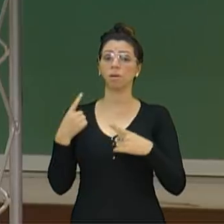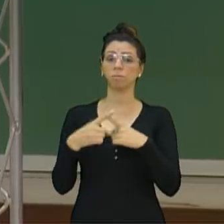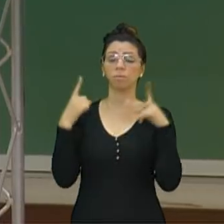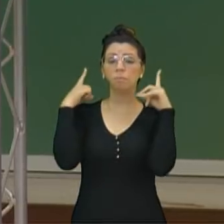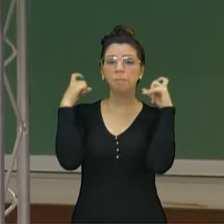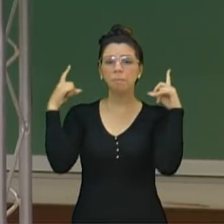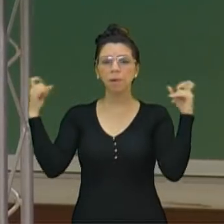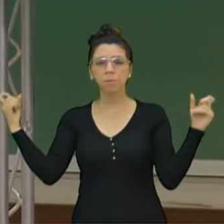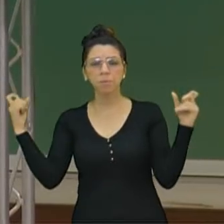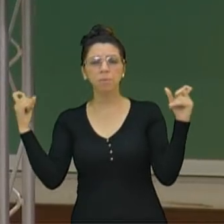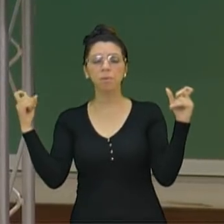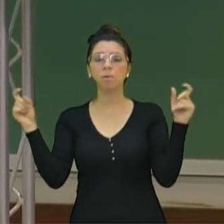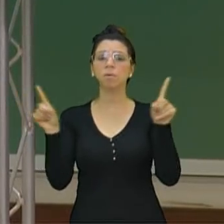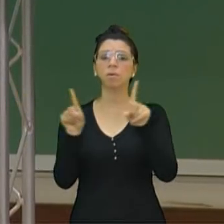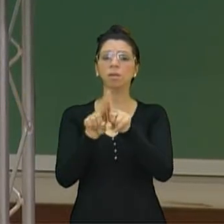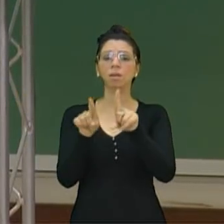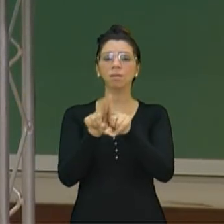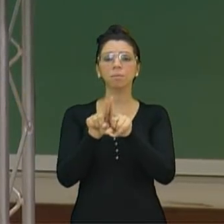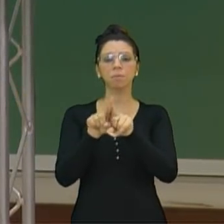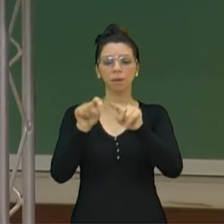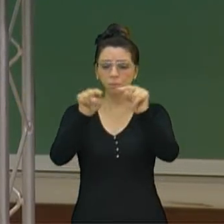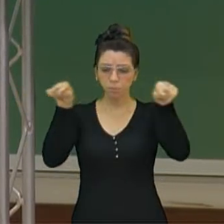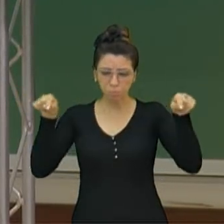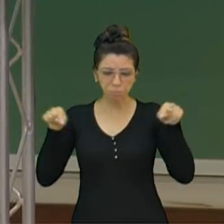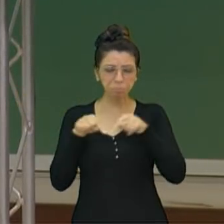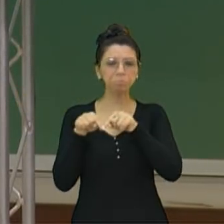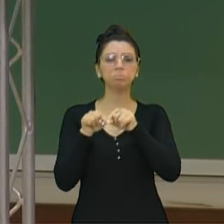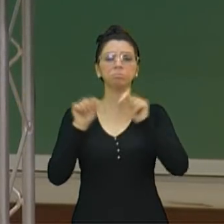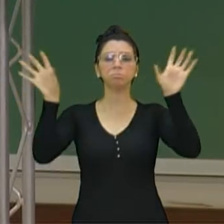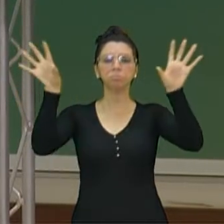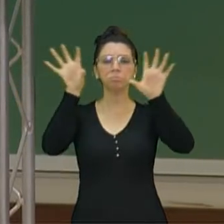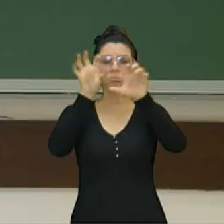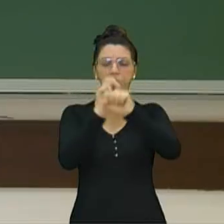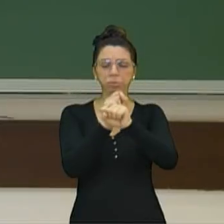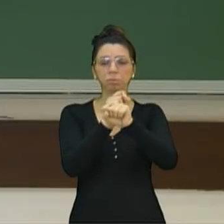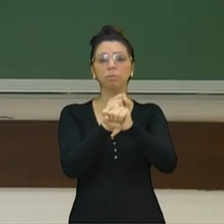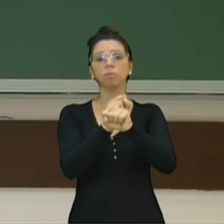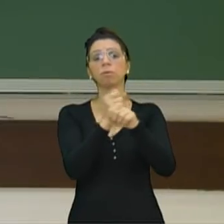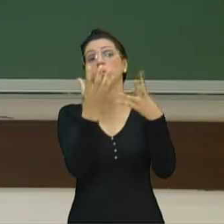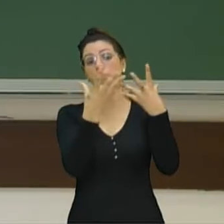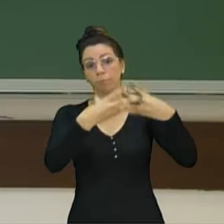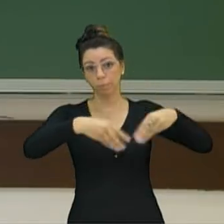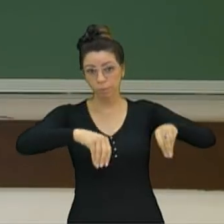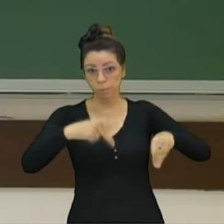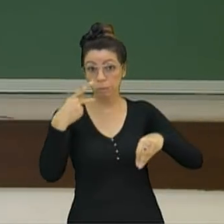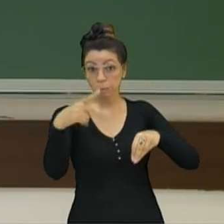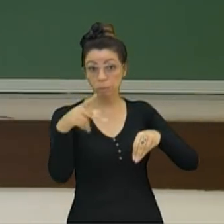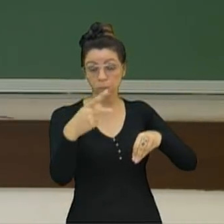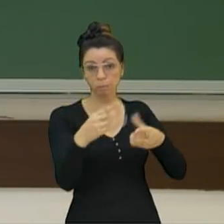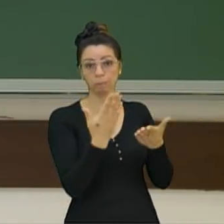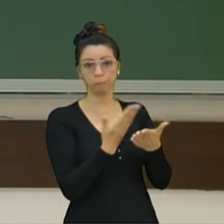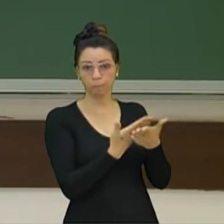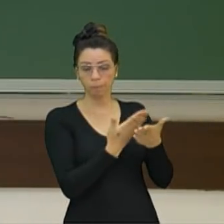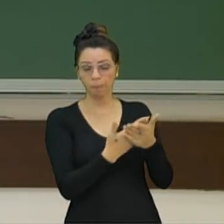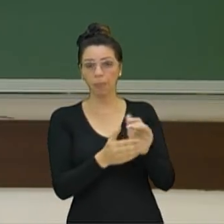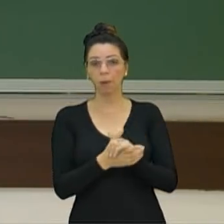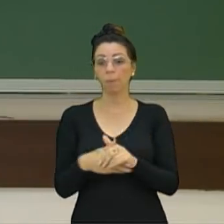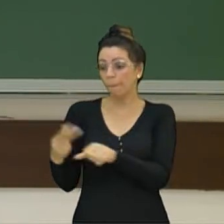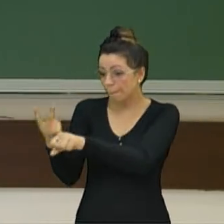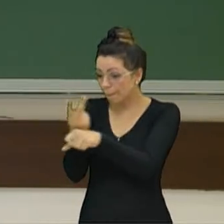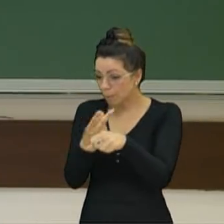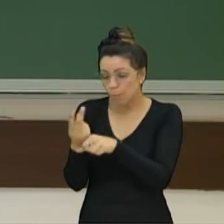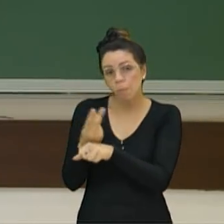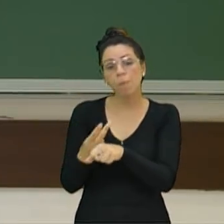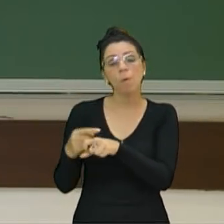ambiente pouco iluminado afetam na qualidade do seu estudo. Então ache um cantinho tranquilo. Pode ser a mesa da